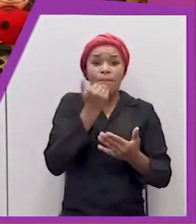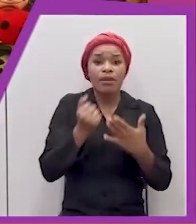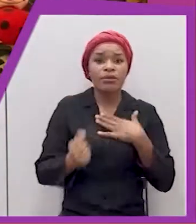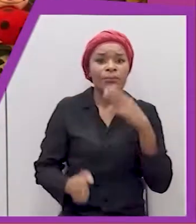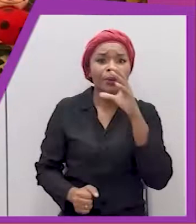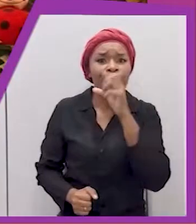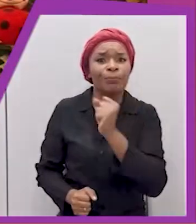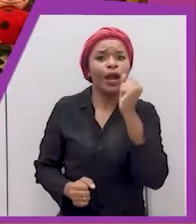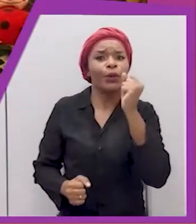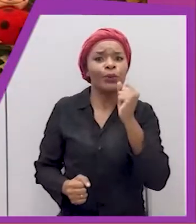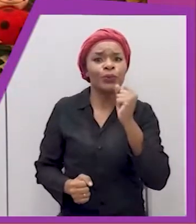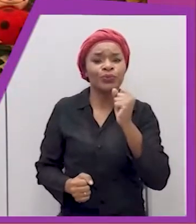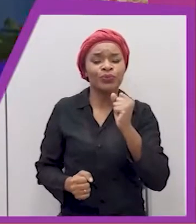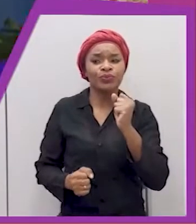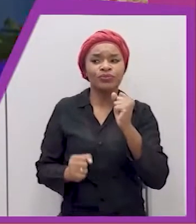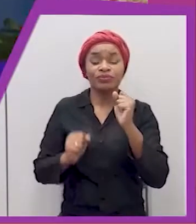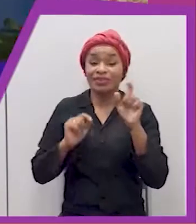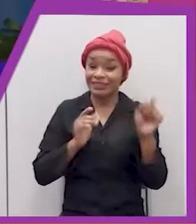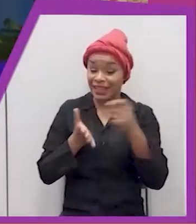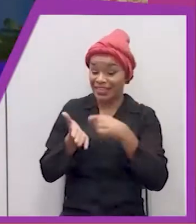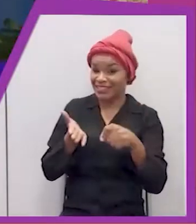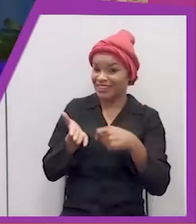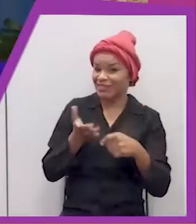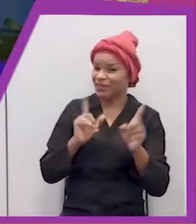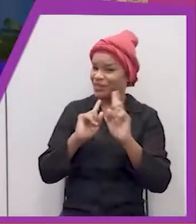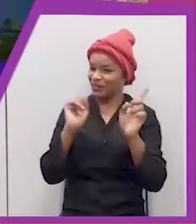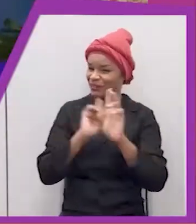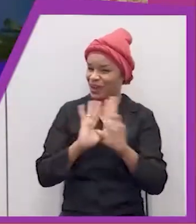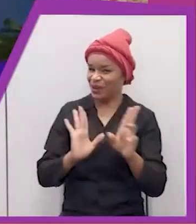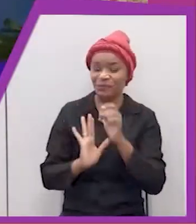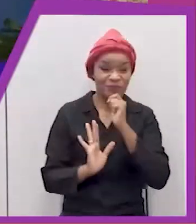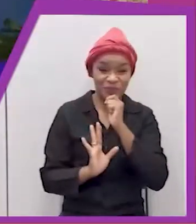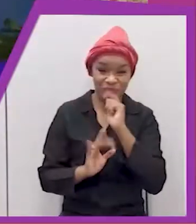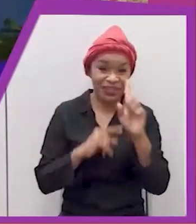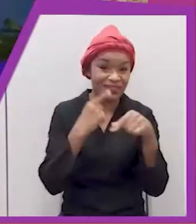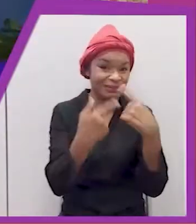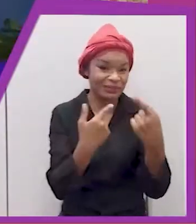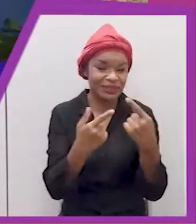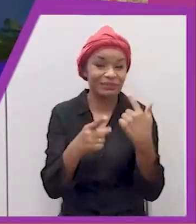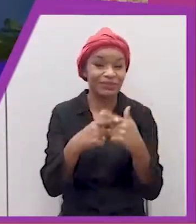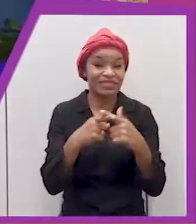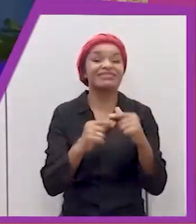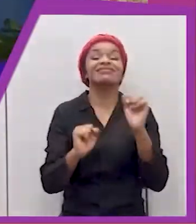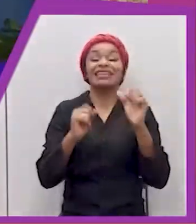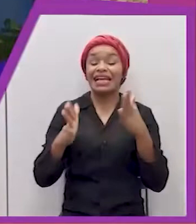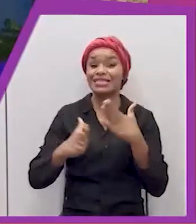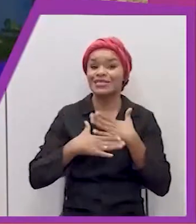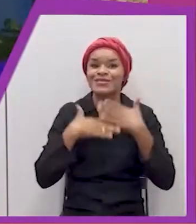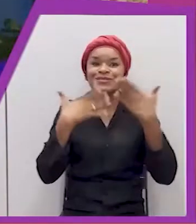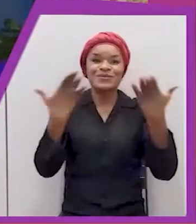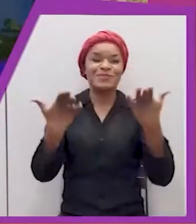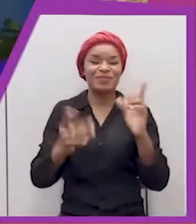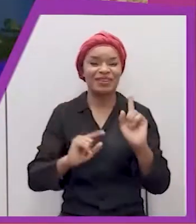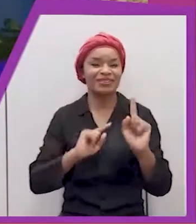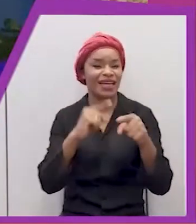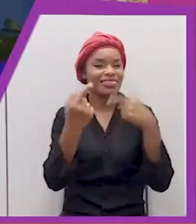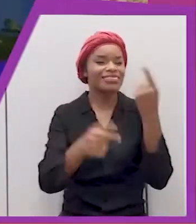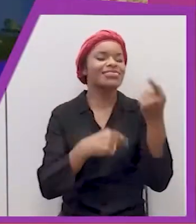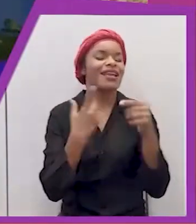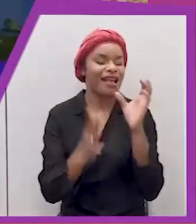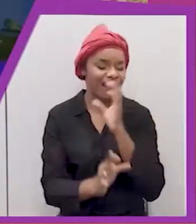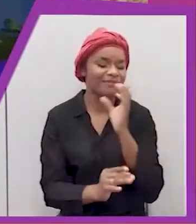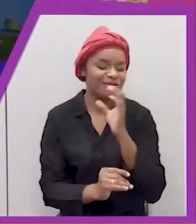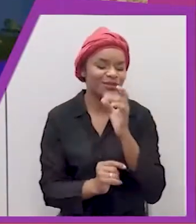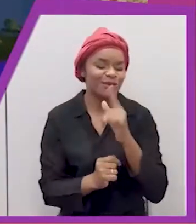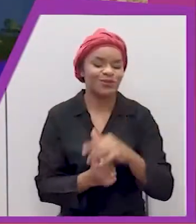gostaram esse livro é essa não comer o meu pão e quem escreveu não